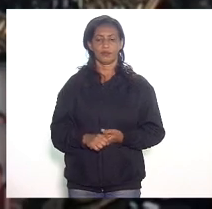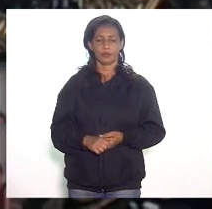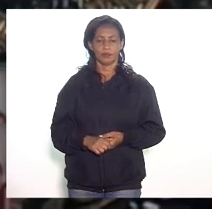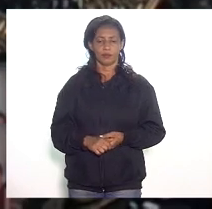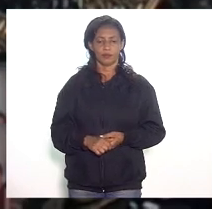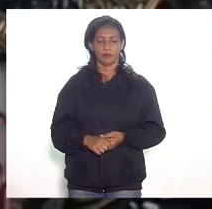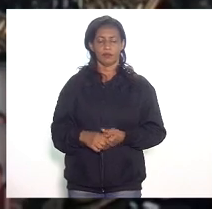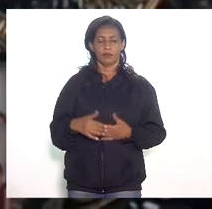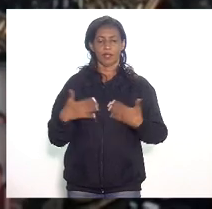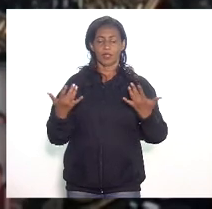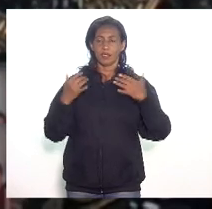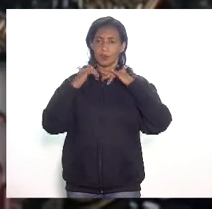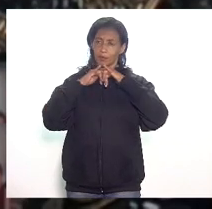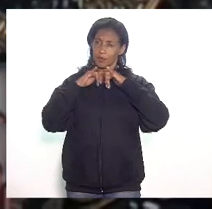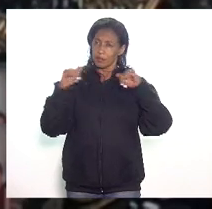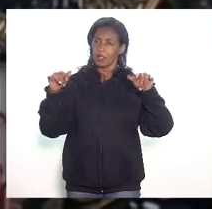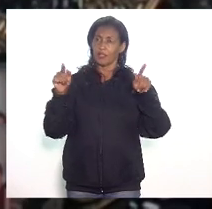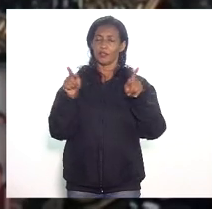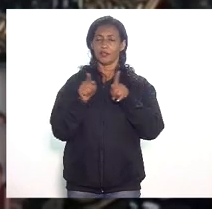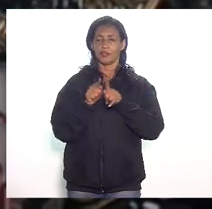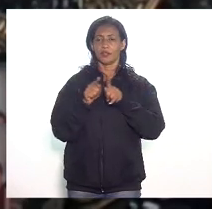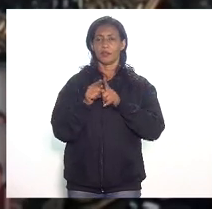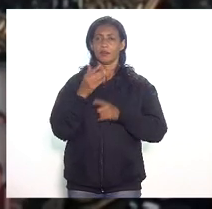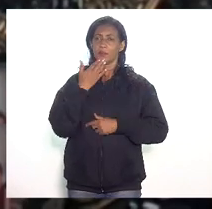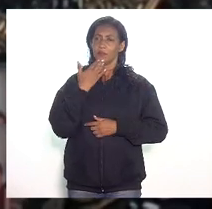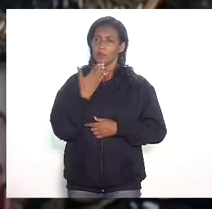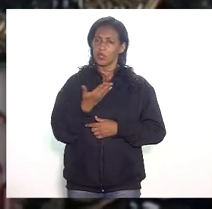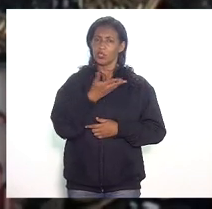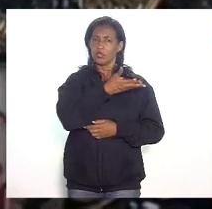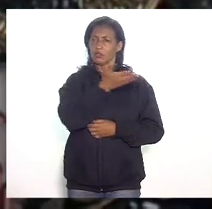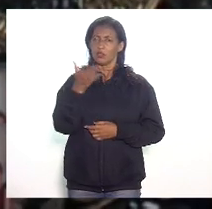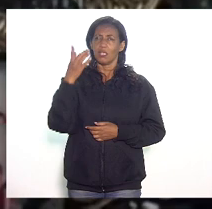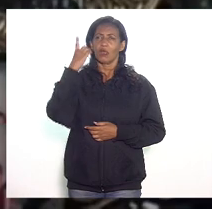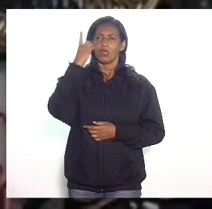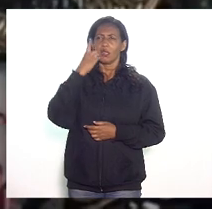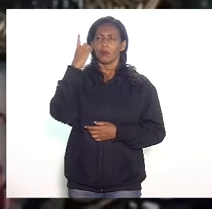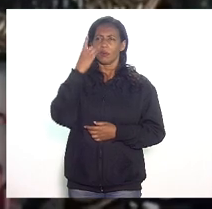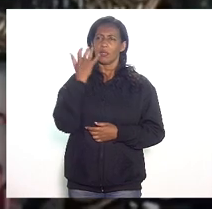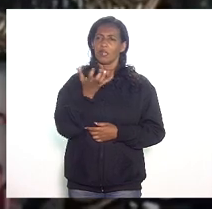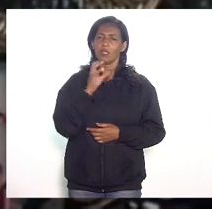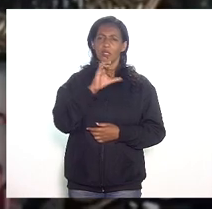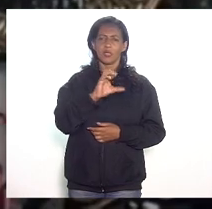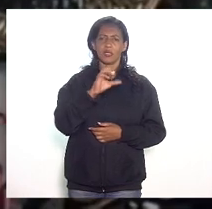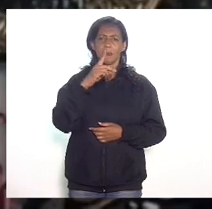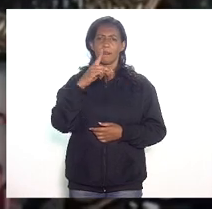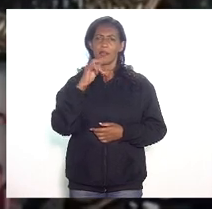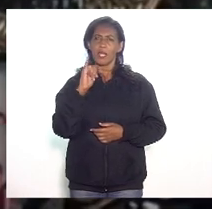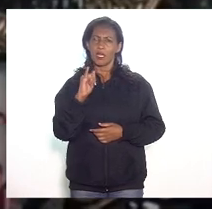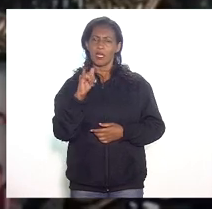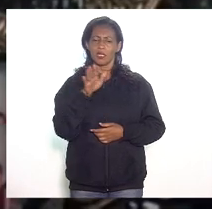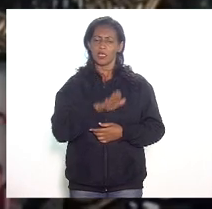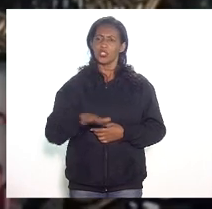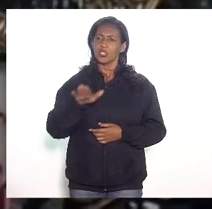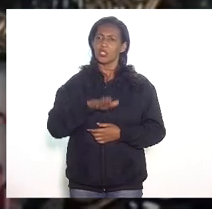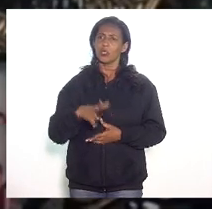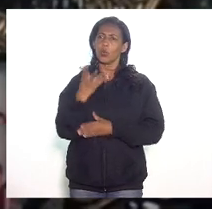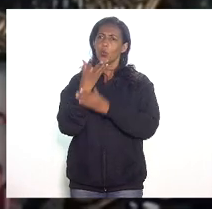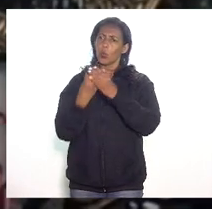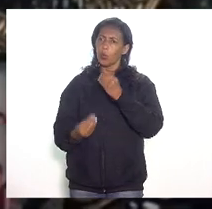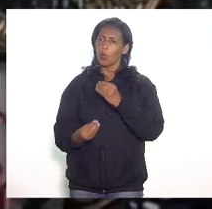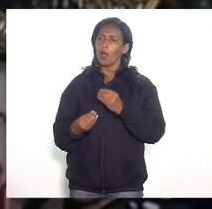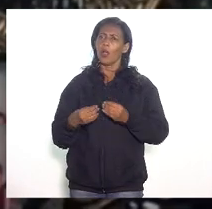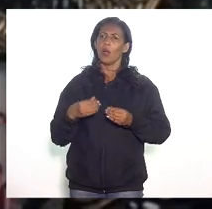essa mensagem também impedir aos deputados que querem participar da CPI das crianças desaparecidas que façam o